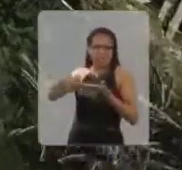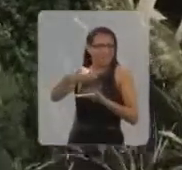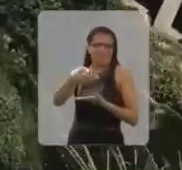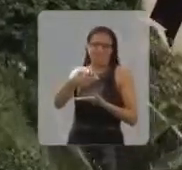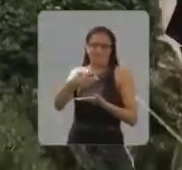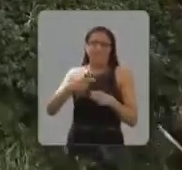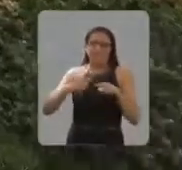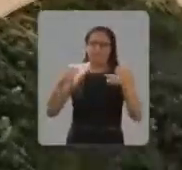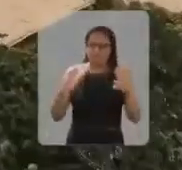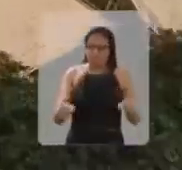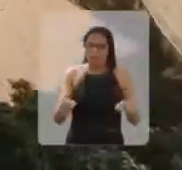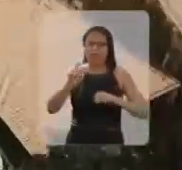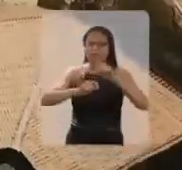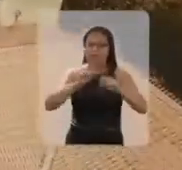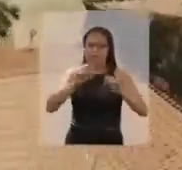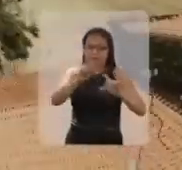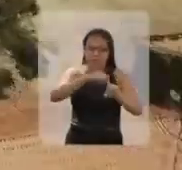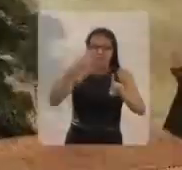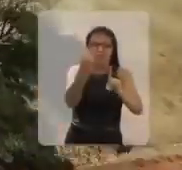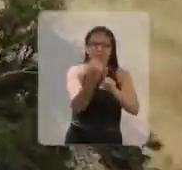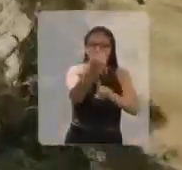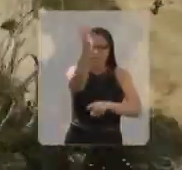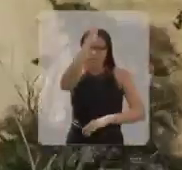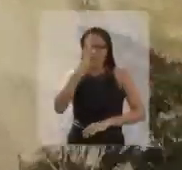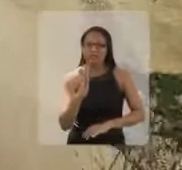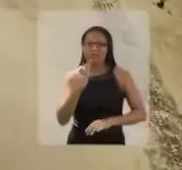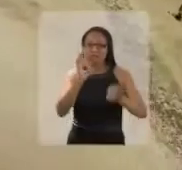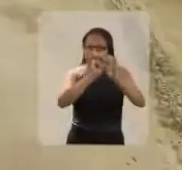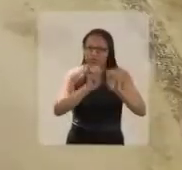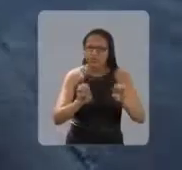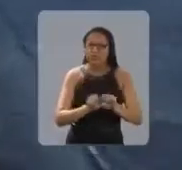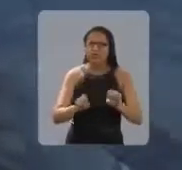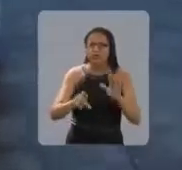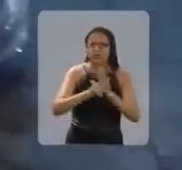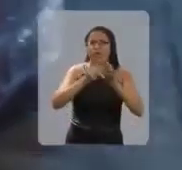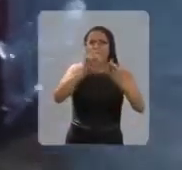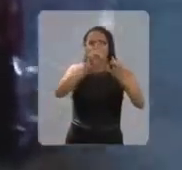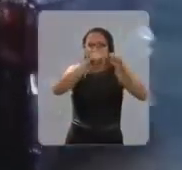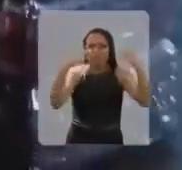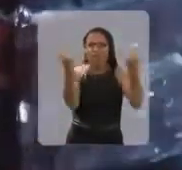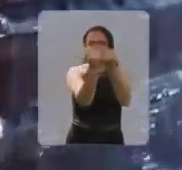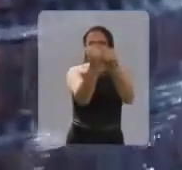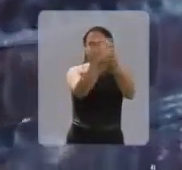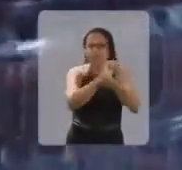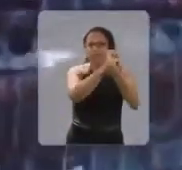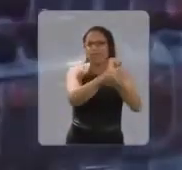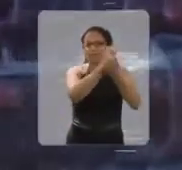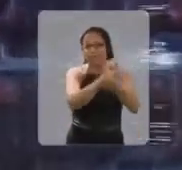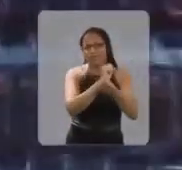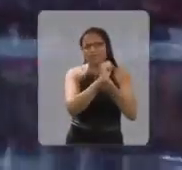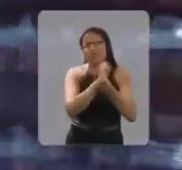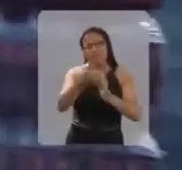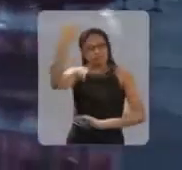sociedade brasileira ela é toda construída, estruturada nas bases do sistema colonial escravista, bases essas que